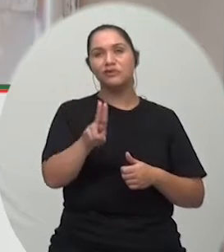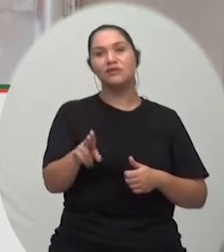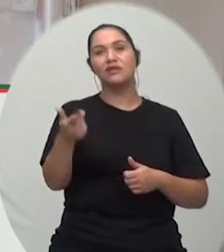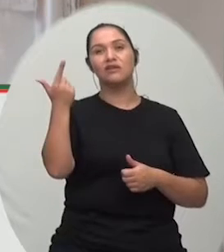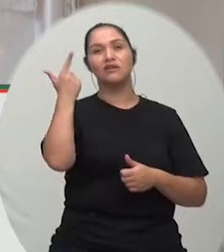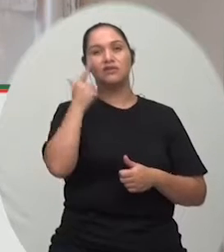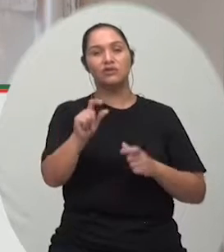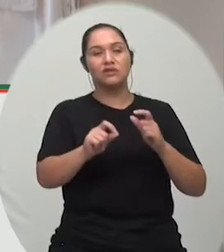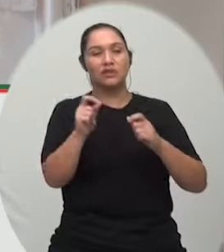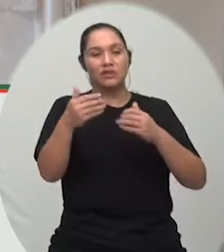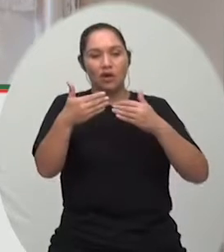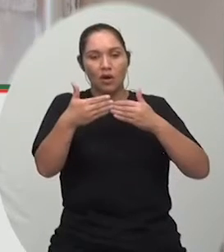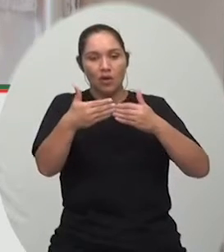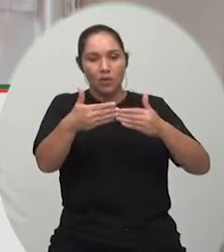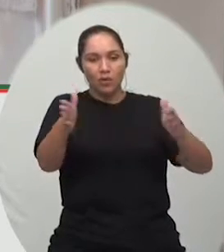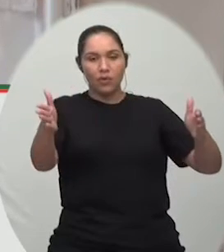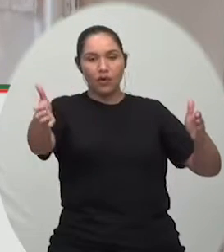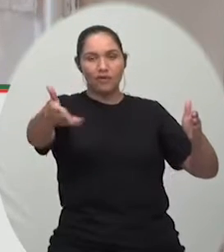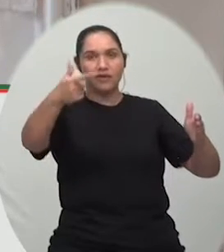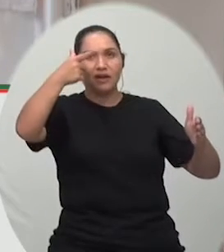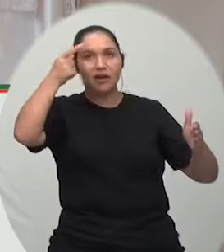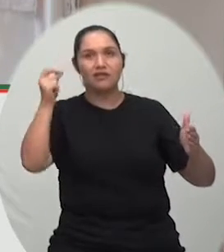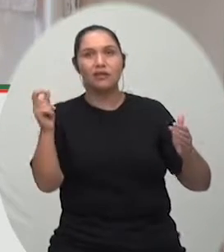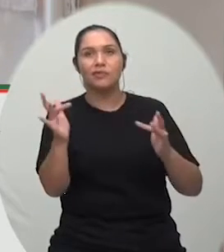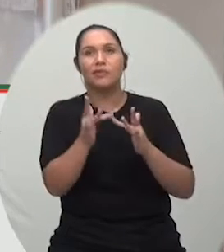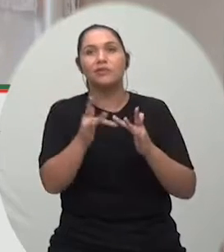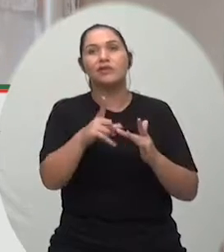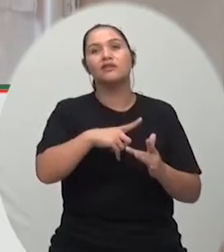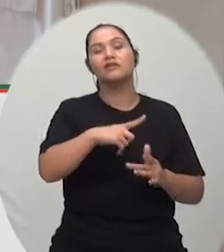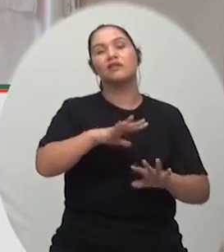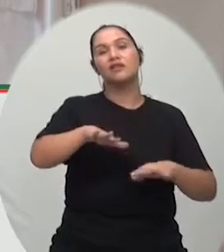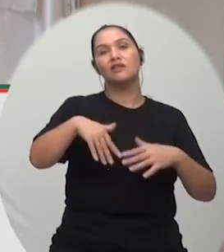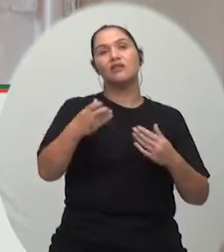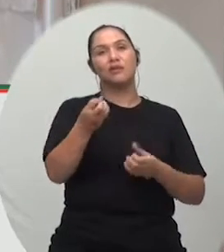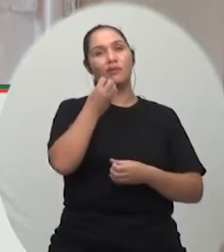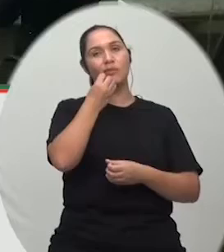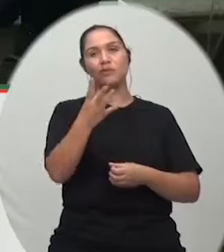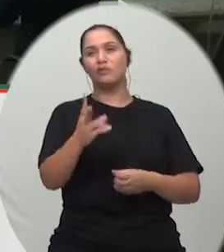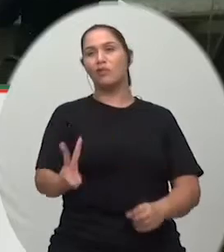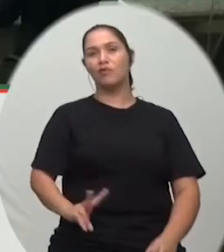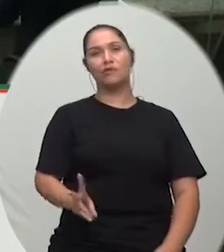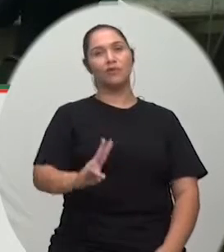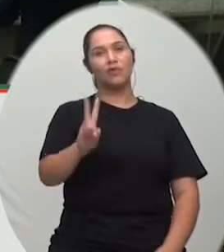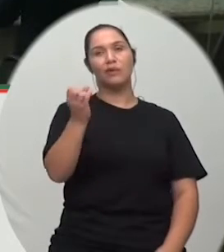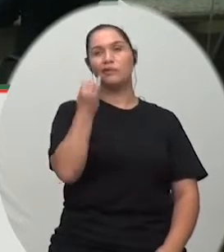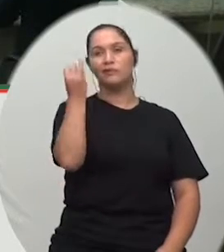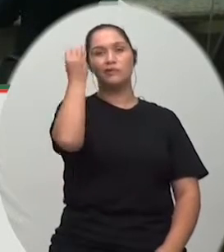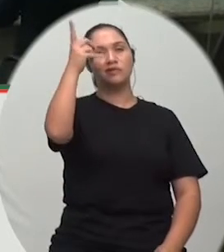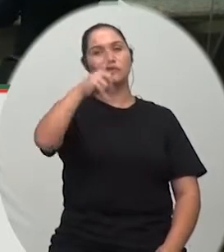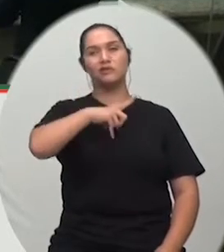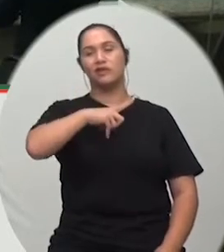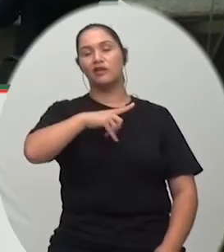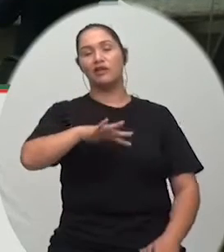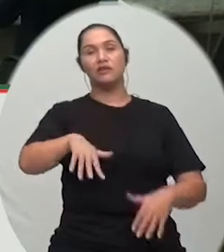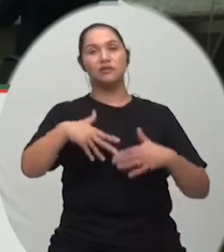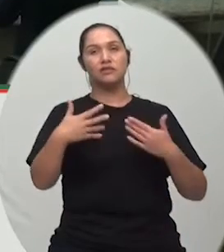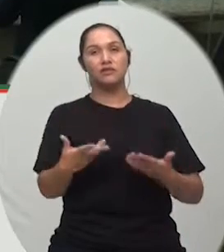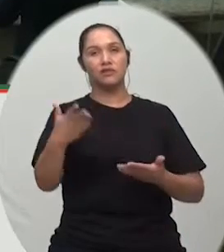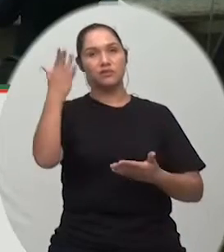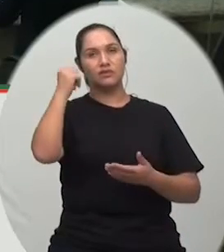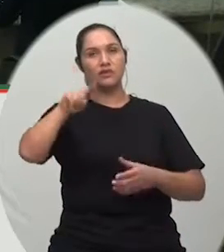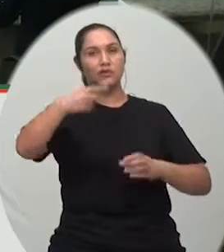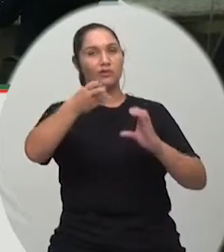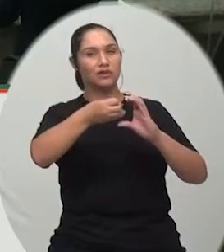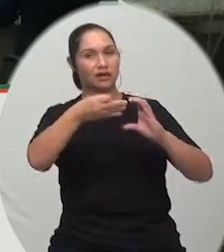universitário, para o acadêmico, ela tem que realmente ser valorizada. Então, do meu ponto de vista, com certeza, sim, são vários outros atribuições